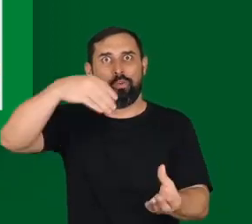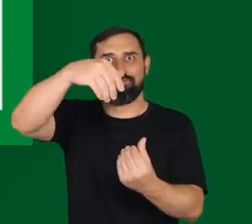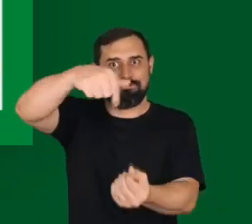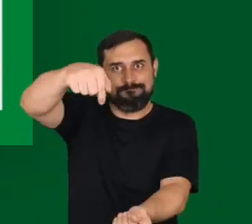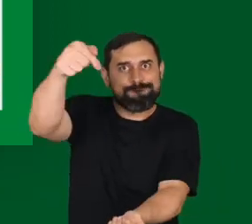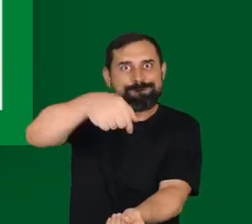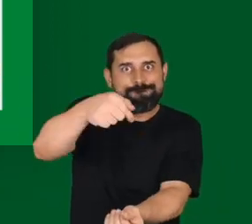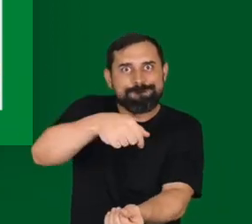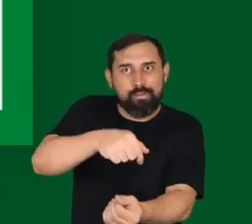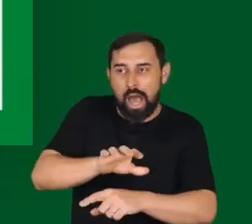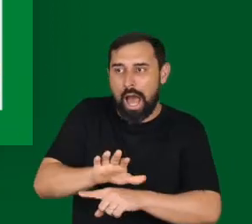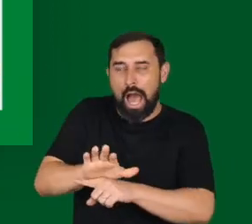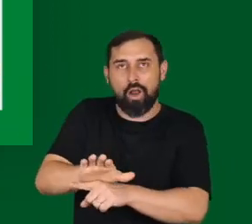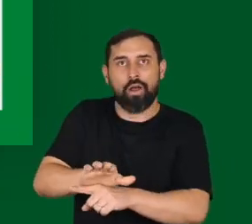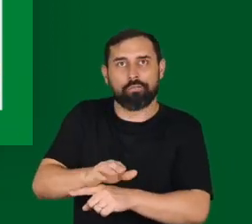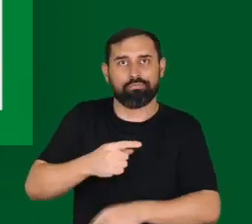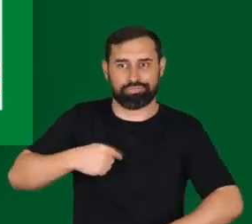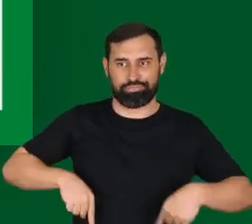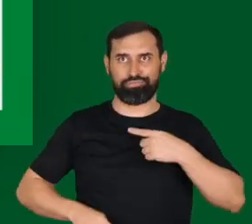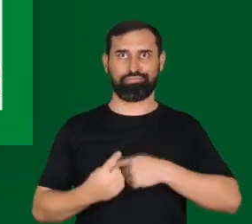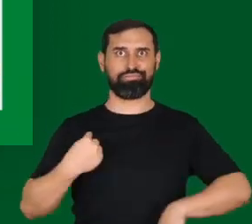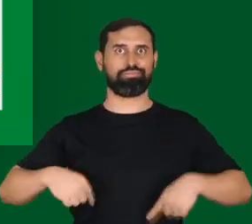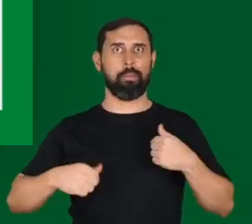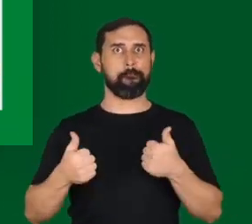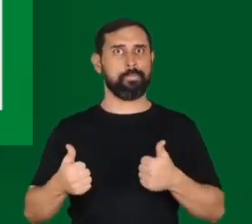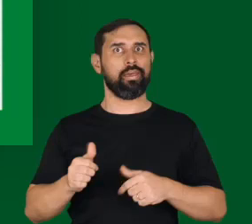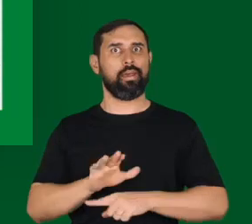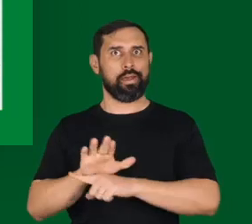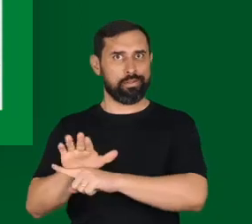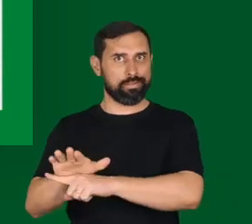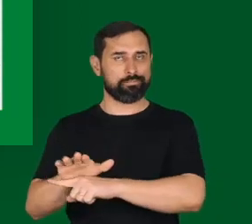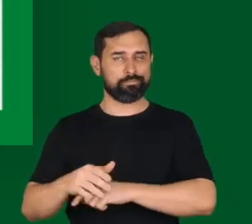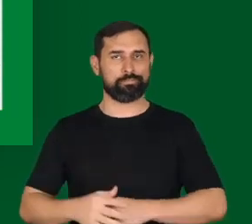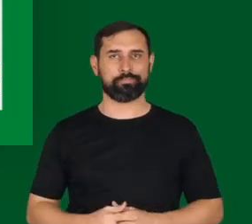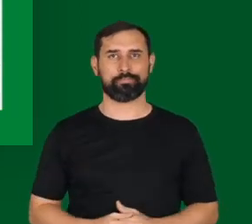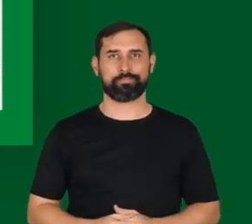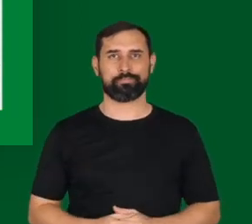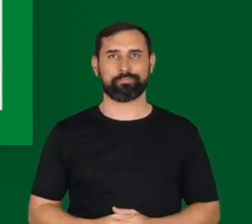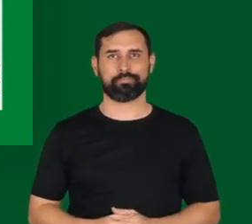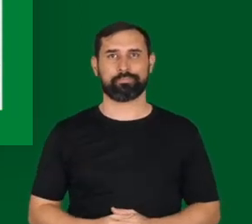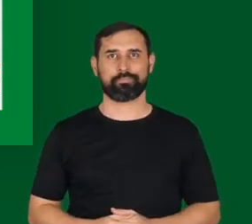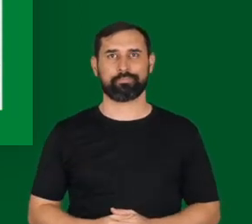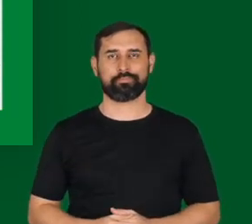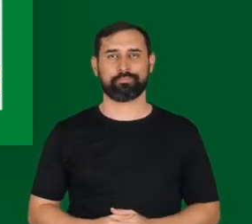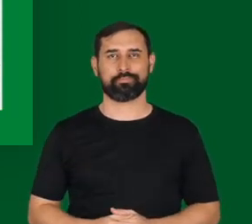em expansão volêmica para, né, resgatar essa volemia da criança.